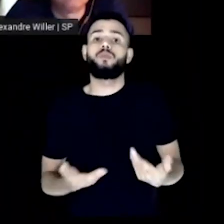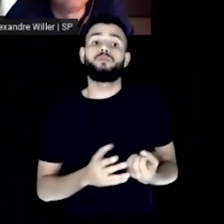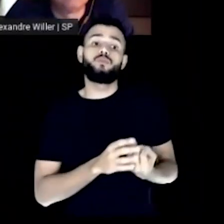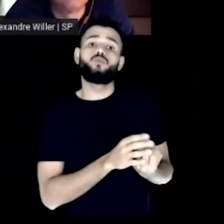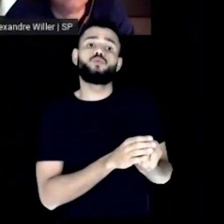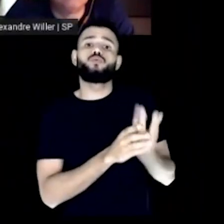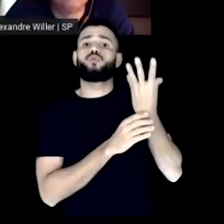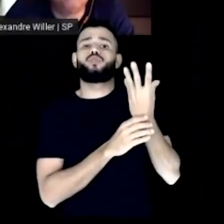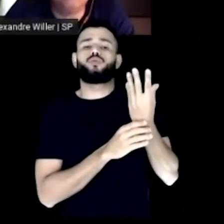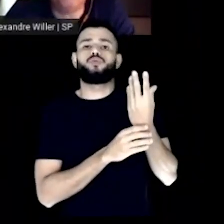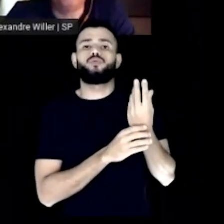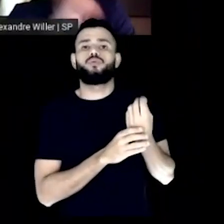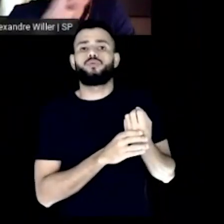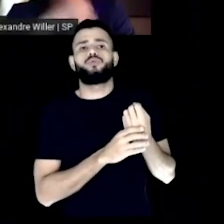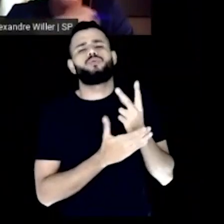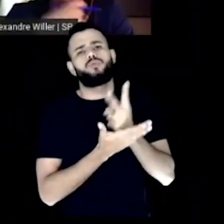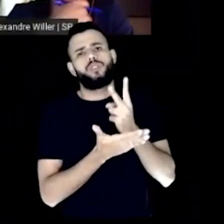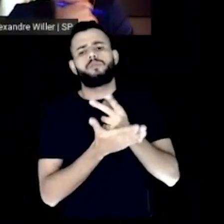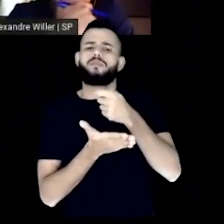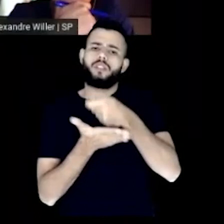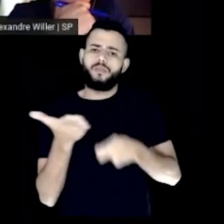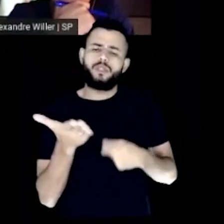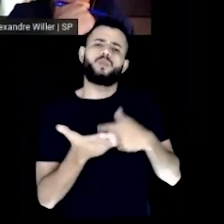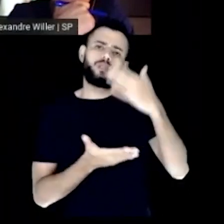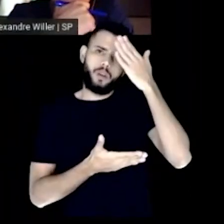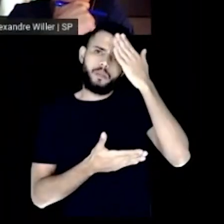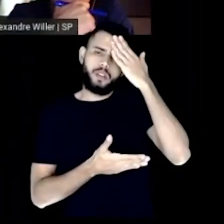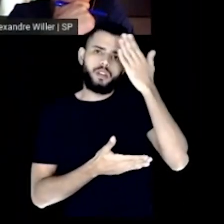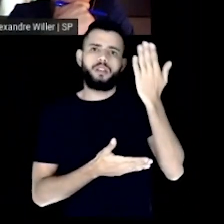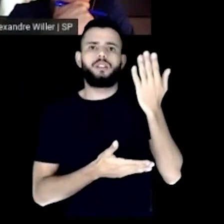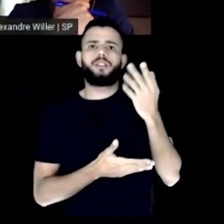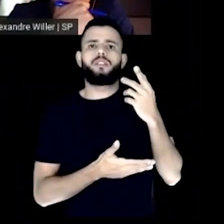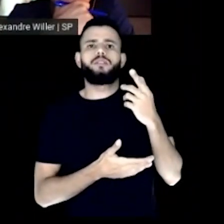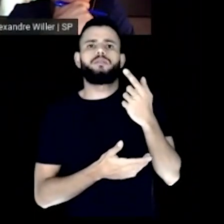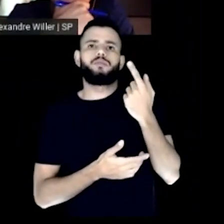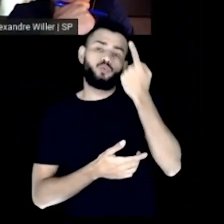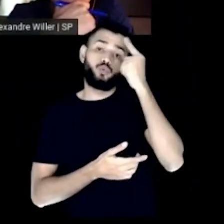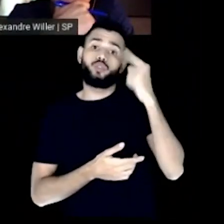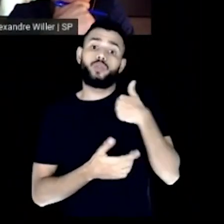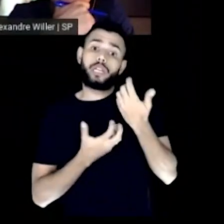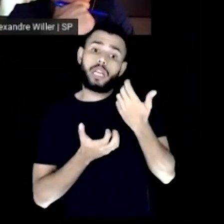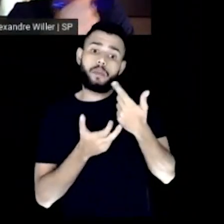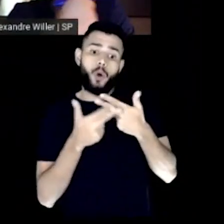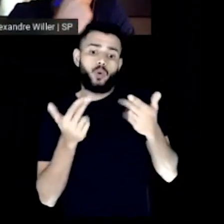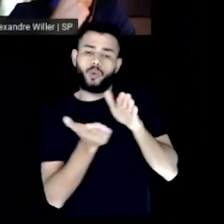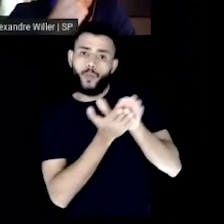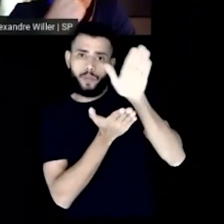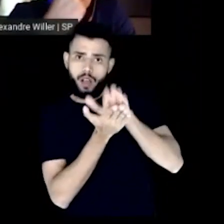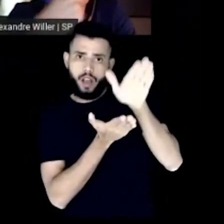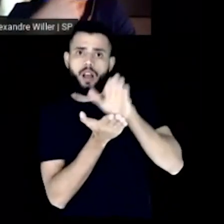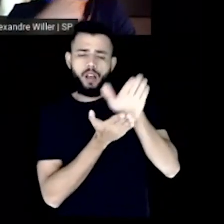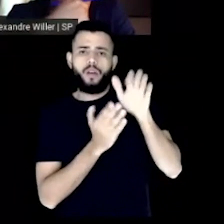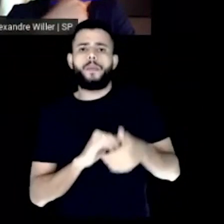Ele surgiu, enfim, eu sempre escrevi, eu sabia que naturalmente um dia eu ia querer